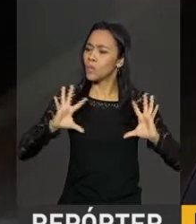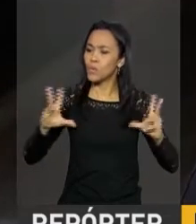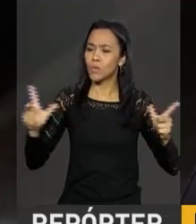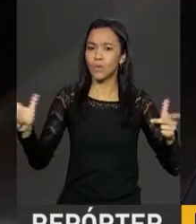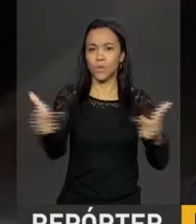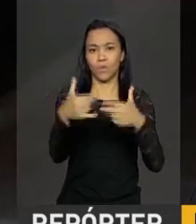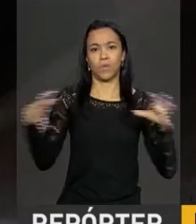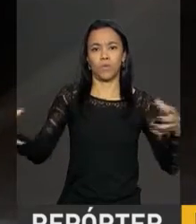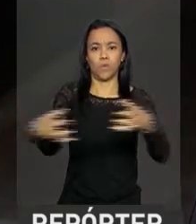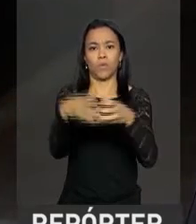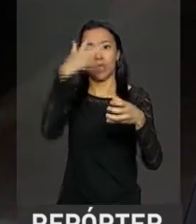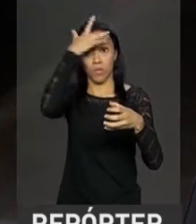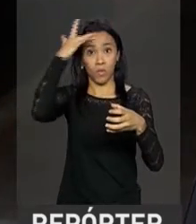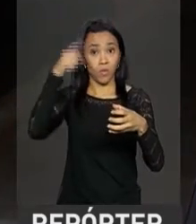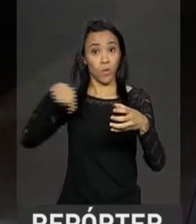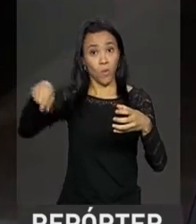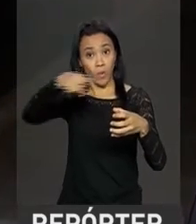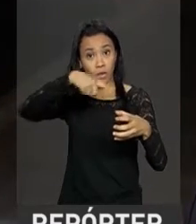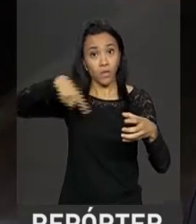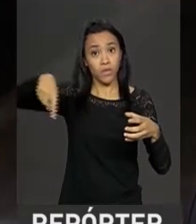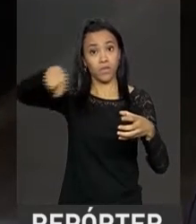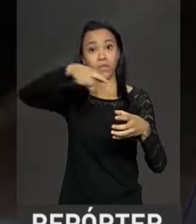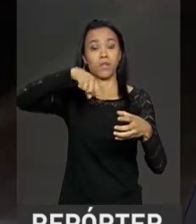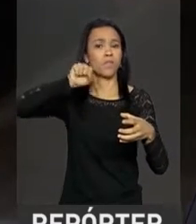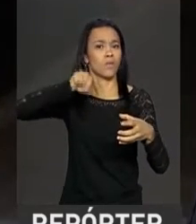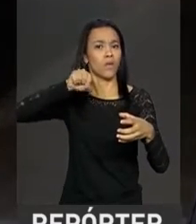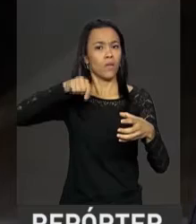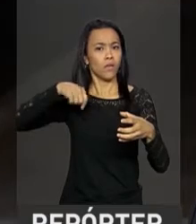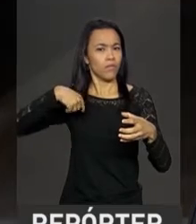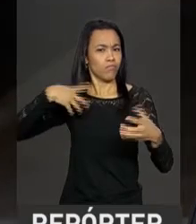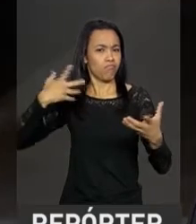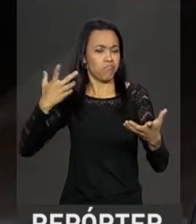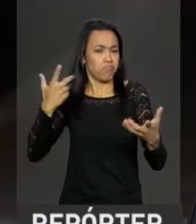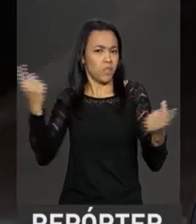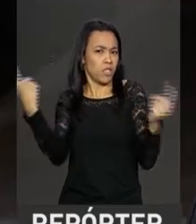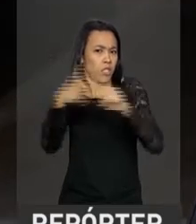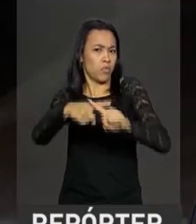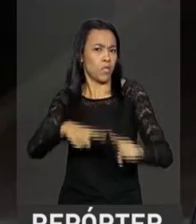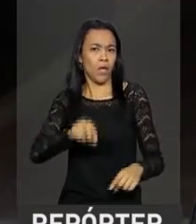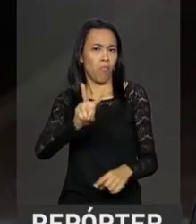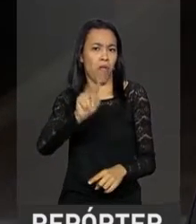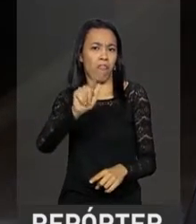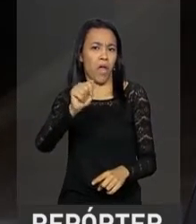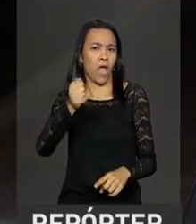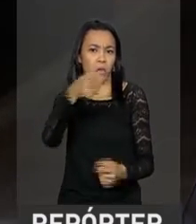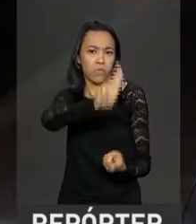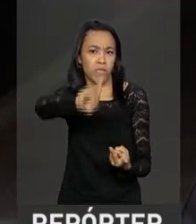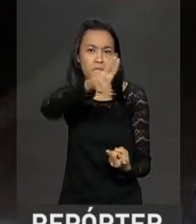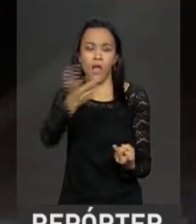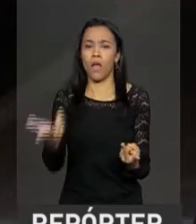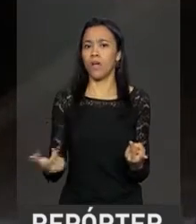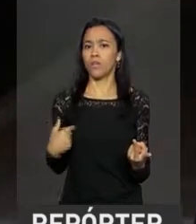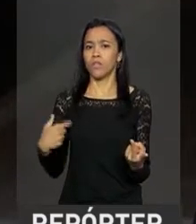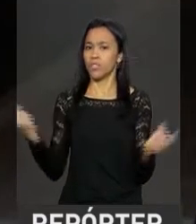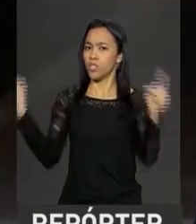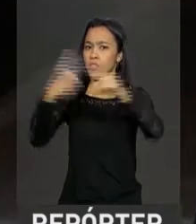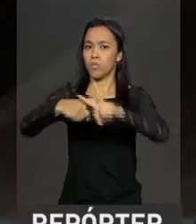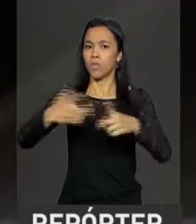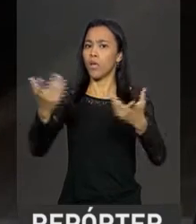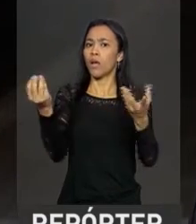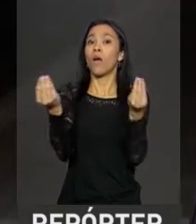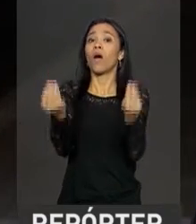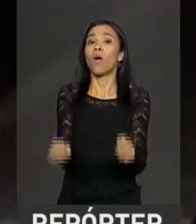é em condição de disputar uma vaga numa universidade disputar uma vaga no concurso